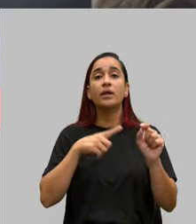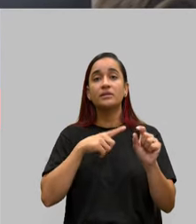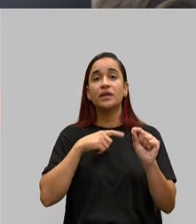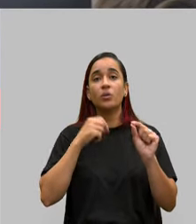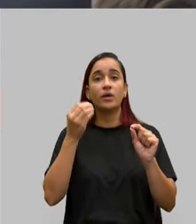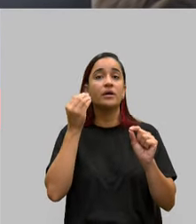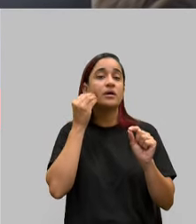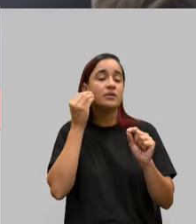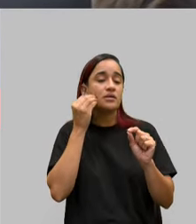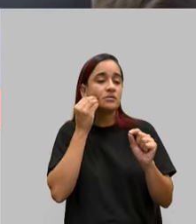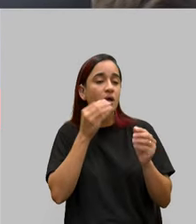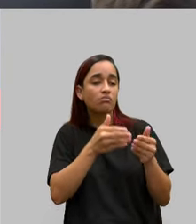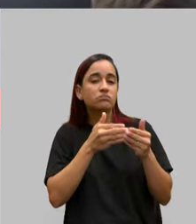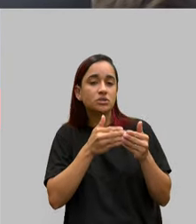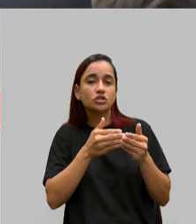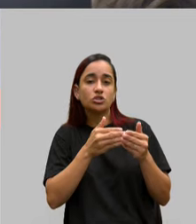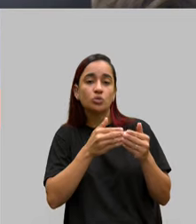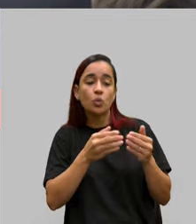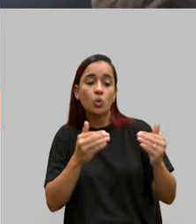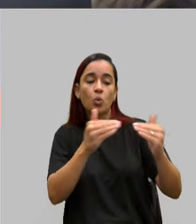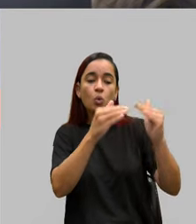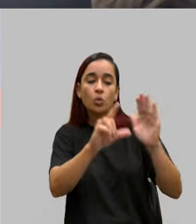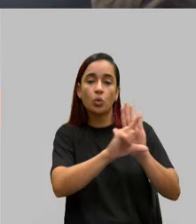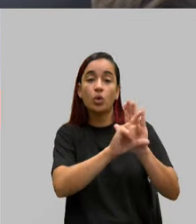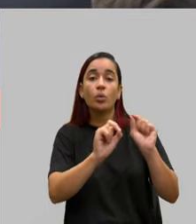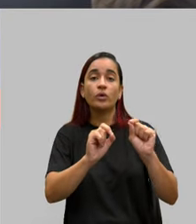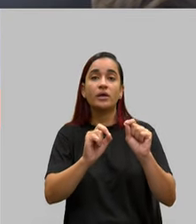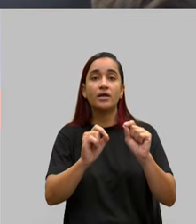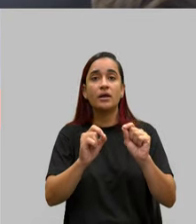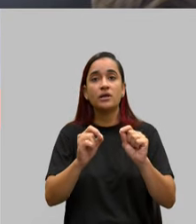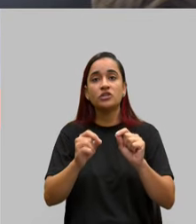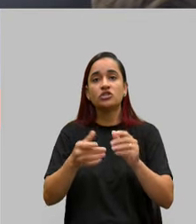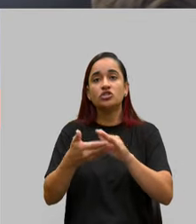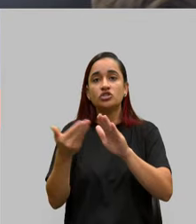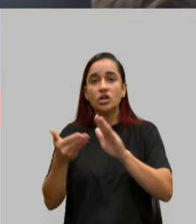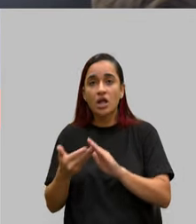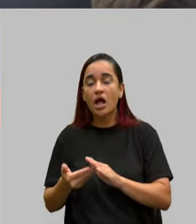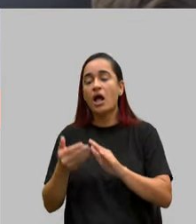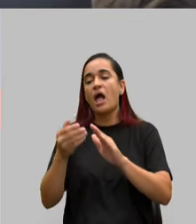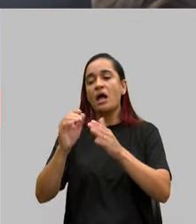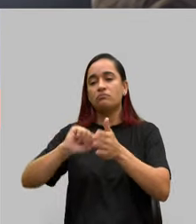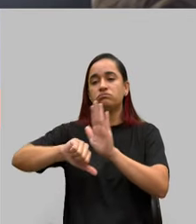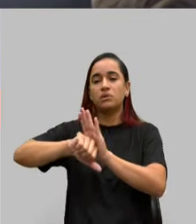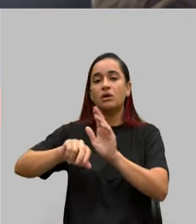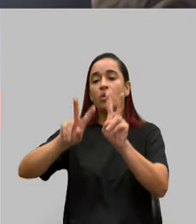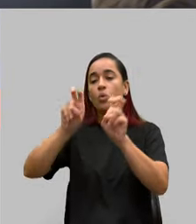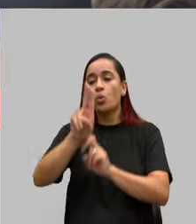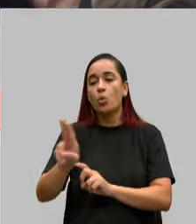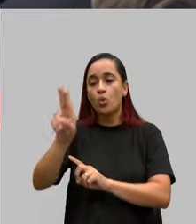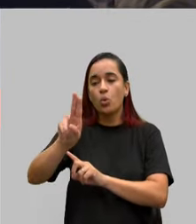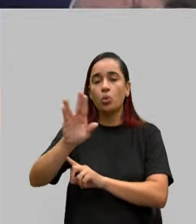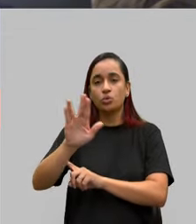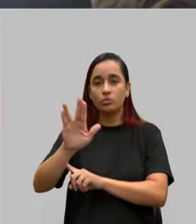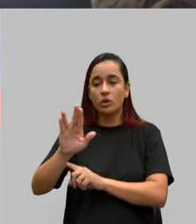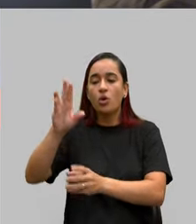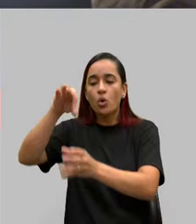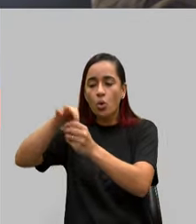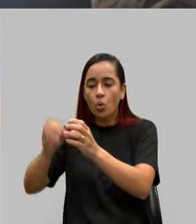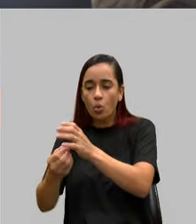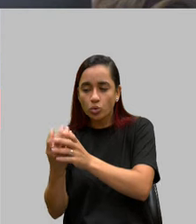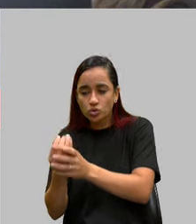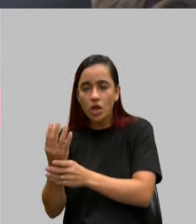inconstitucionalidade que Visa descriminalizar o uso da cannabis para fins medicinais em todos os seus aspectos desde do cultivo a comercialização